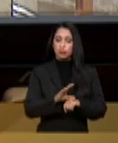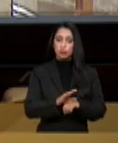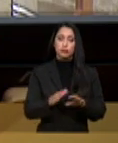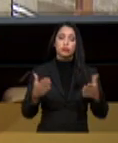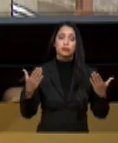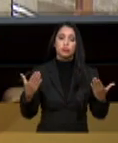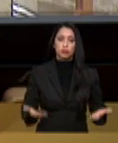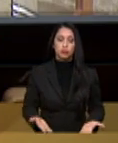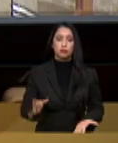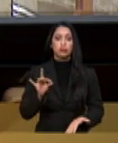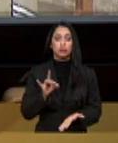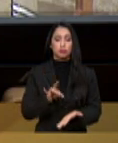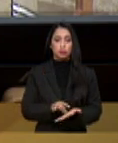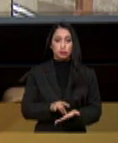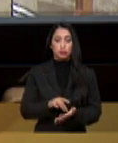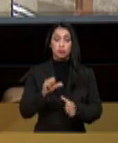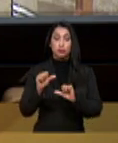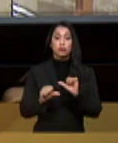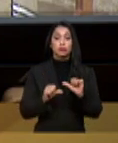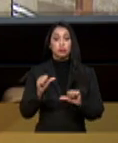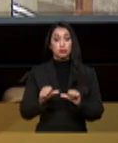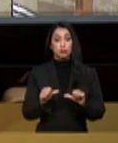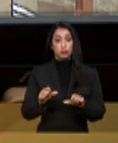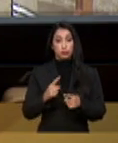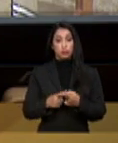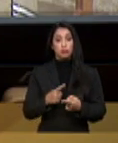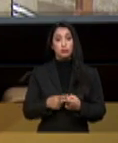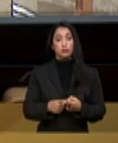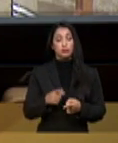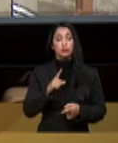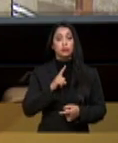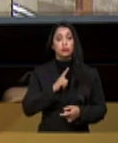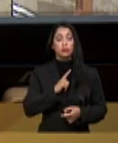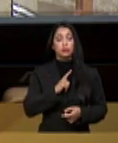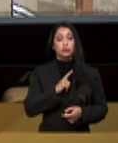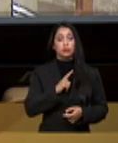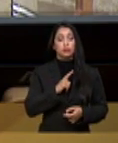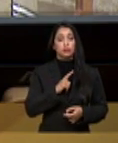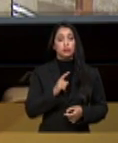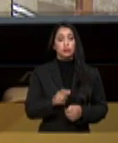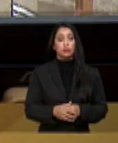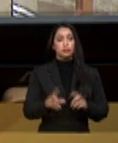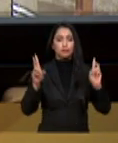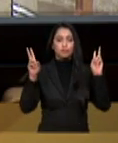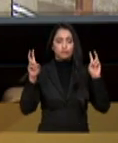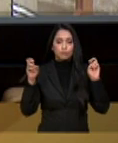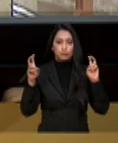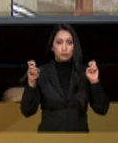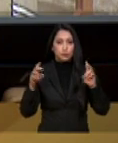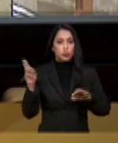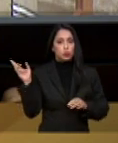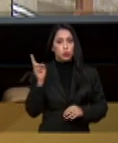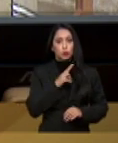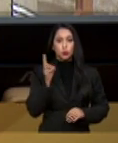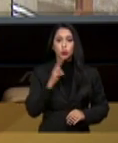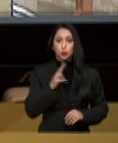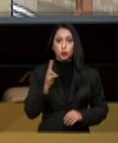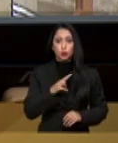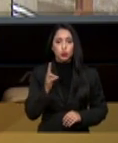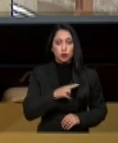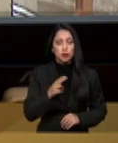sua válida edição, pois, além de disciplinar matéria destituída de urgência